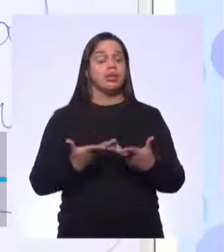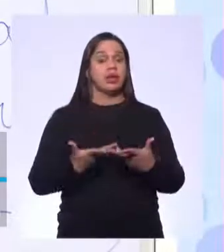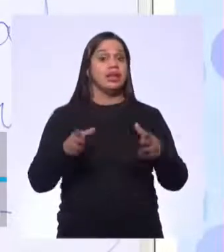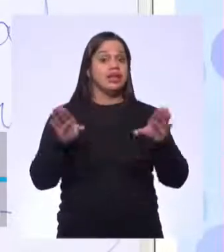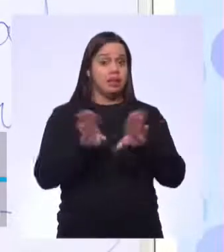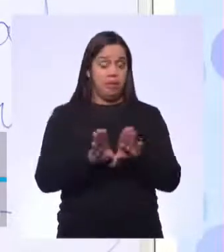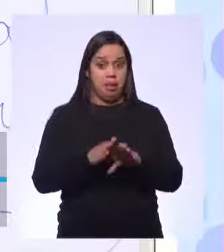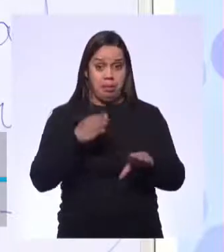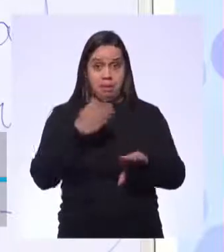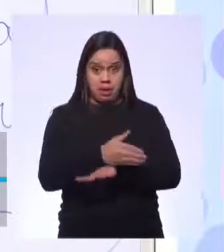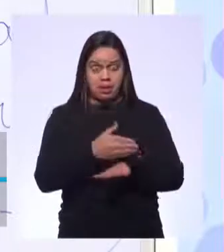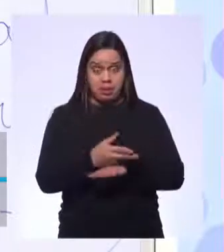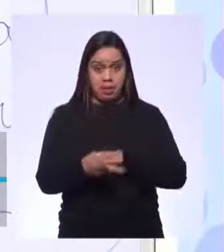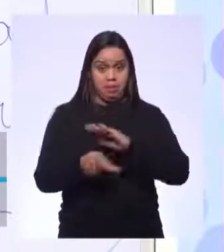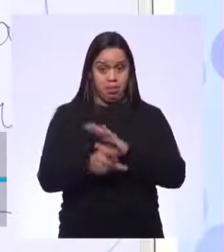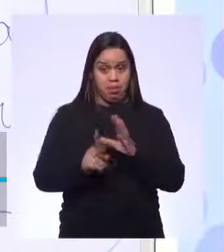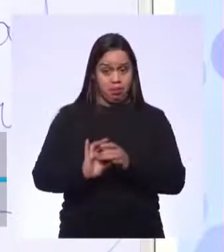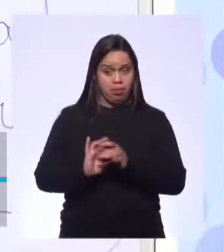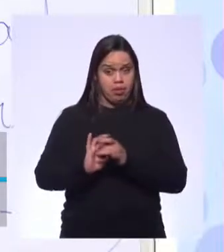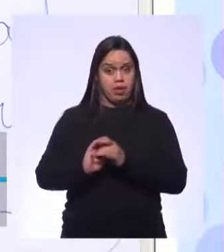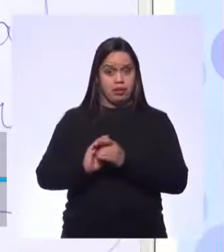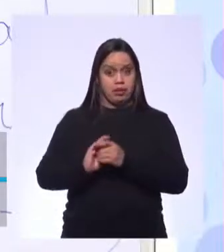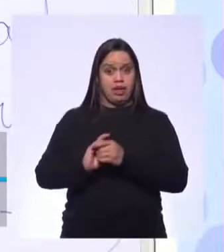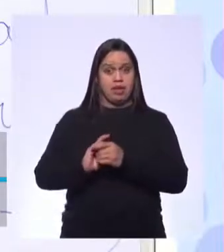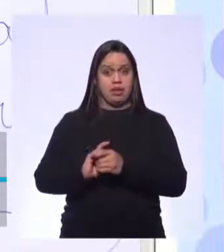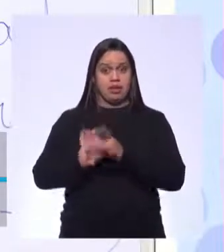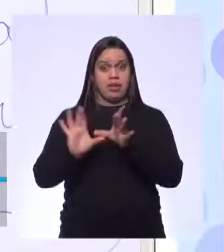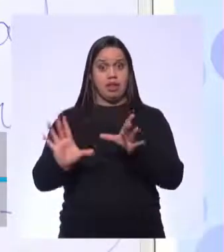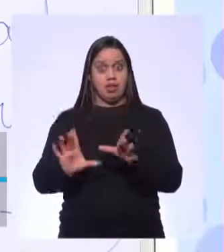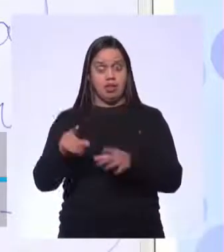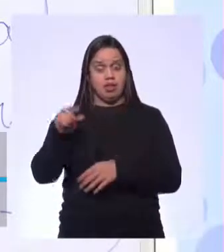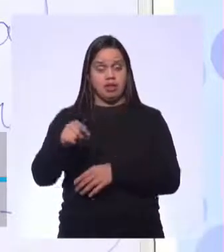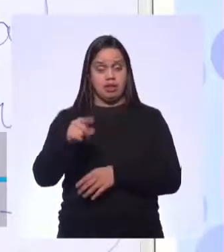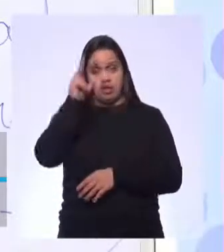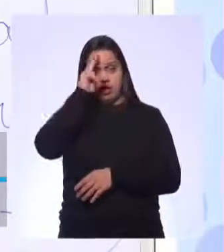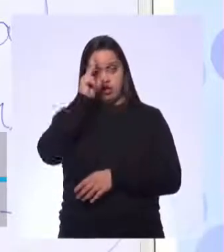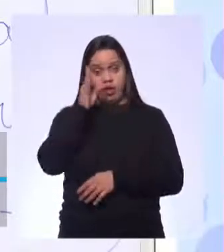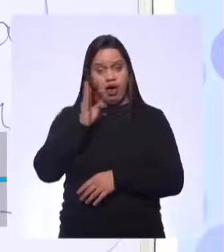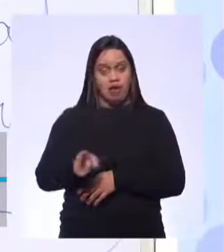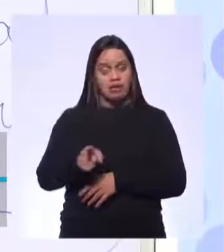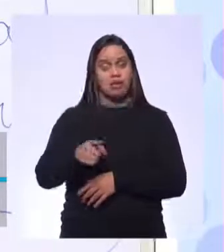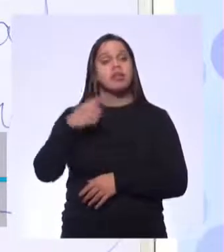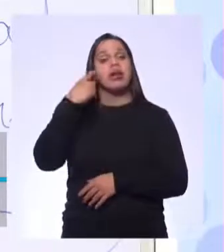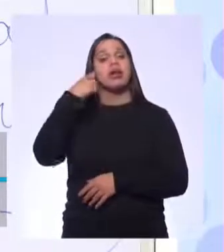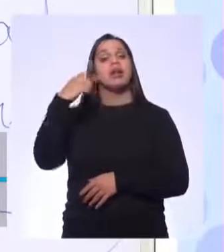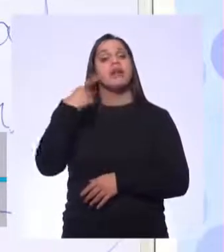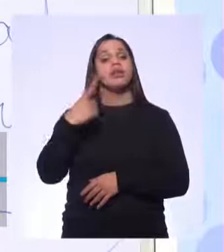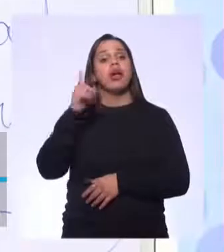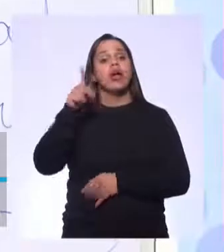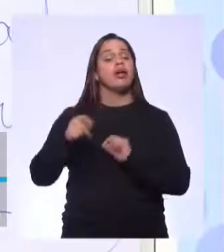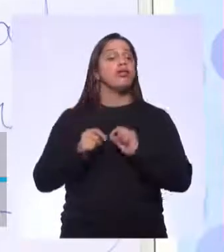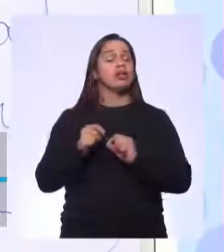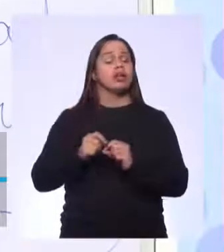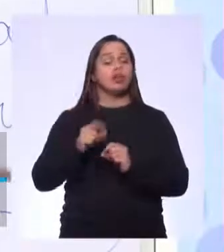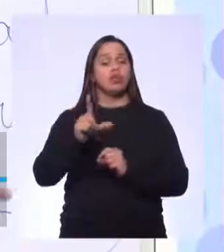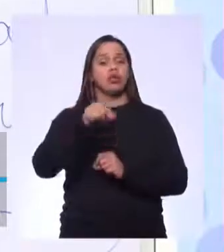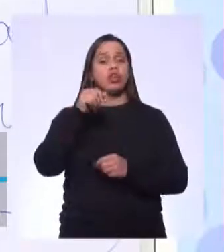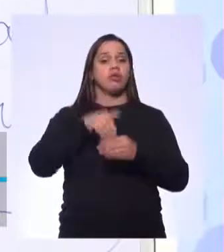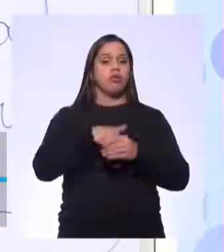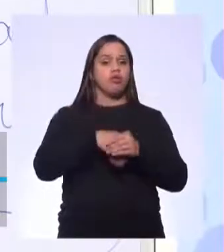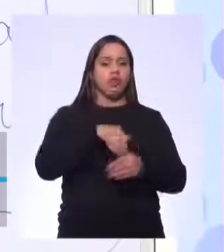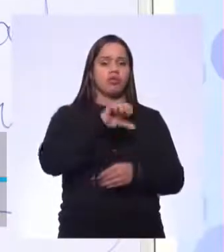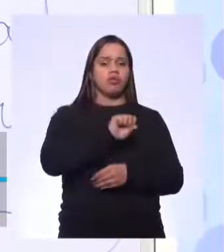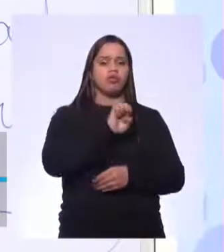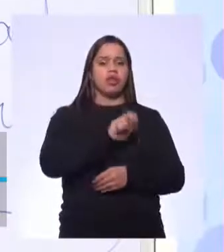dessa democracia, para participar desse momento da história, esses deputados, eles eram escolhidos pelo voto censitário. Eu deixei